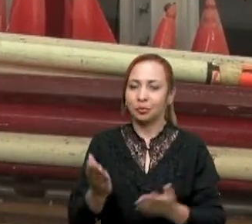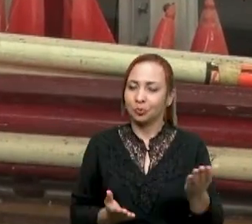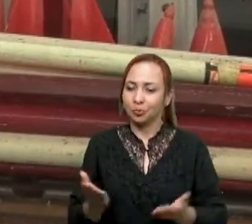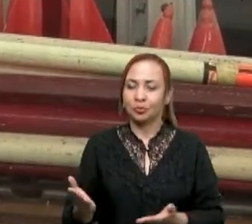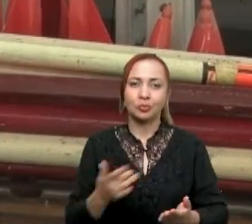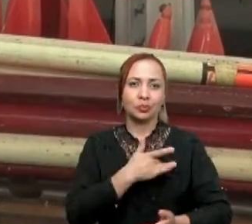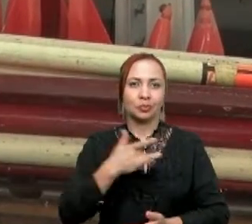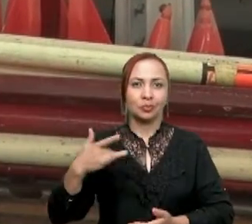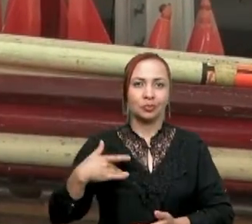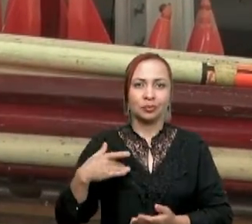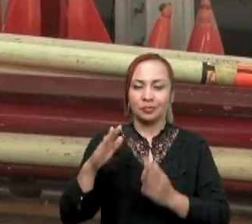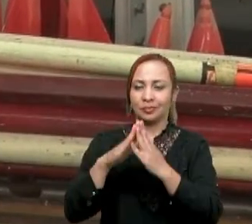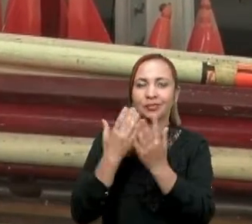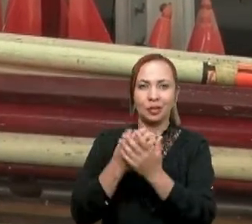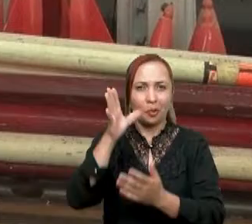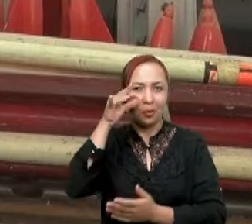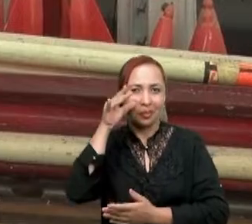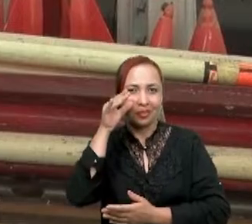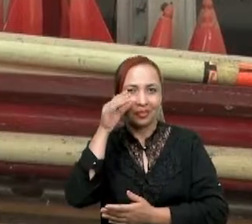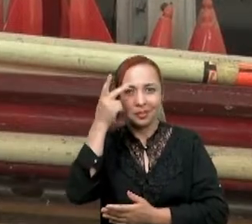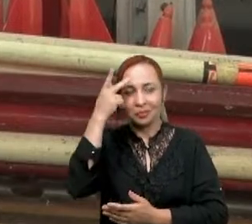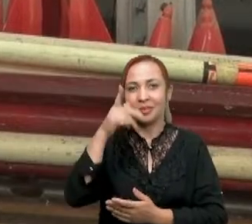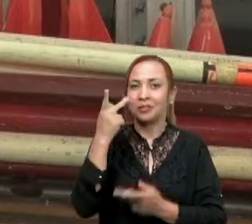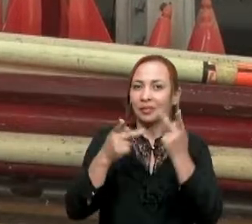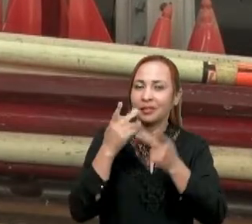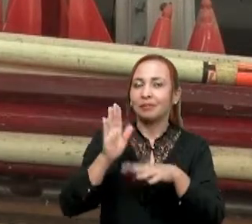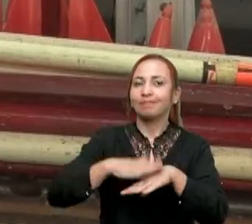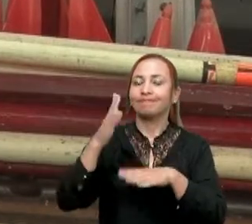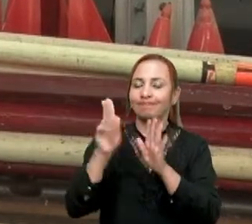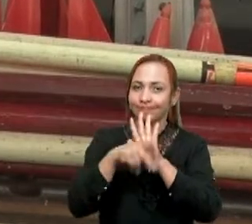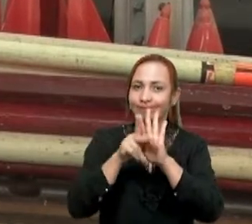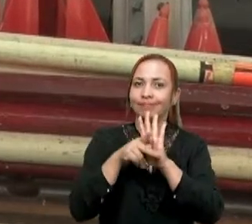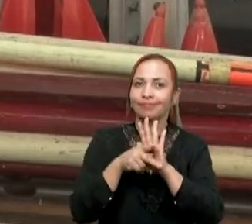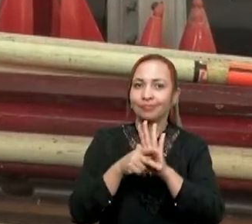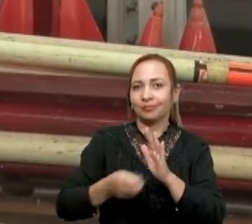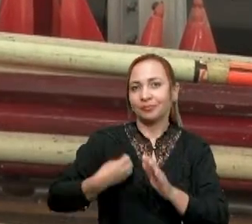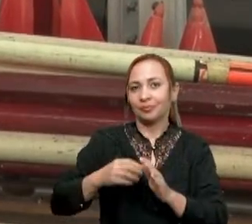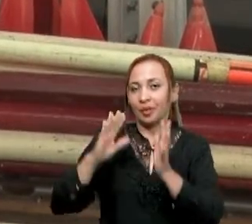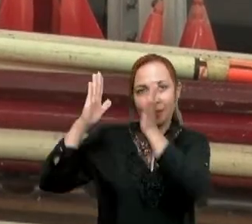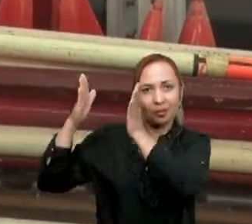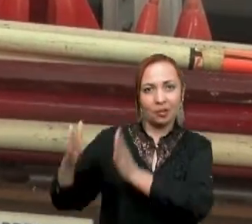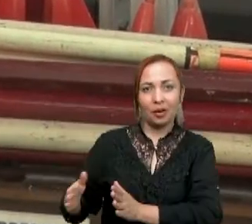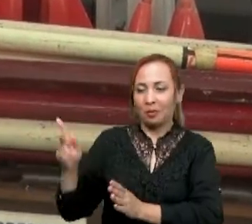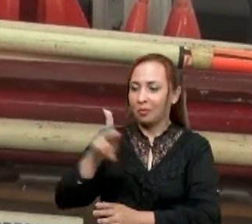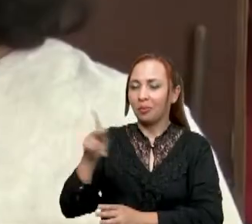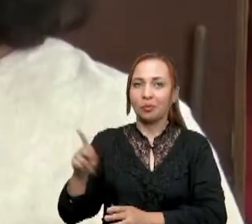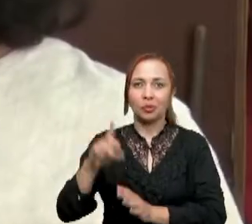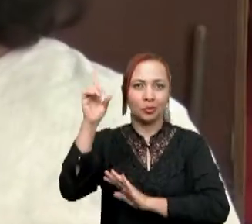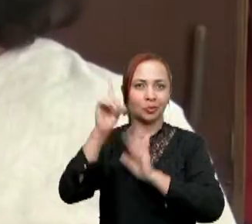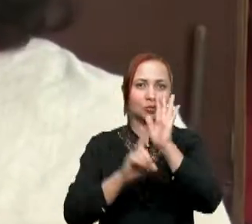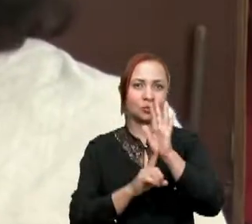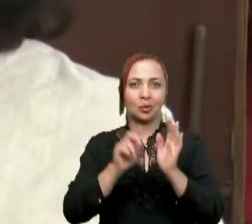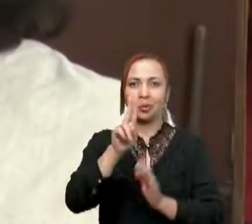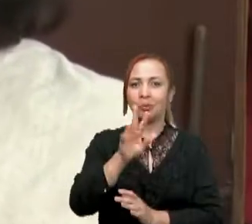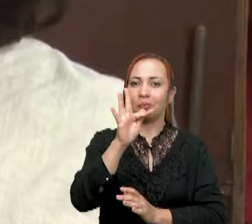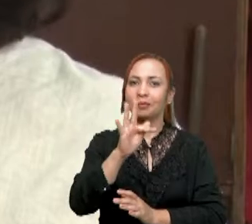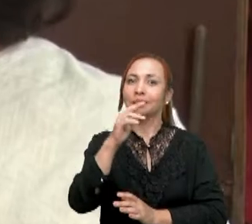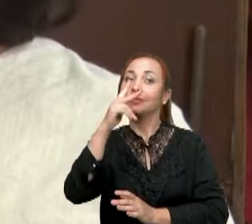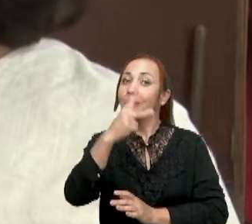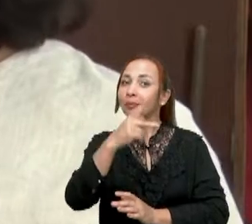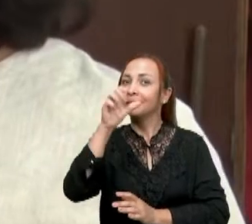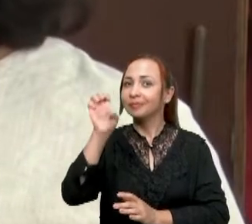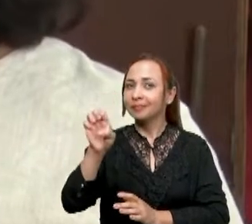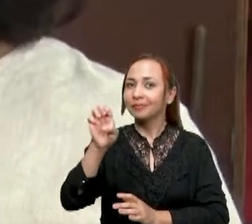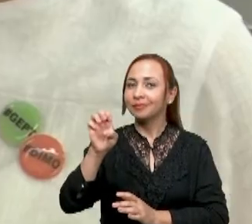saúde escolas ficou curioso para falar mais sobre esse projeto isso aqui é o lado da professora de Direito da USP